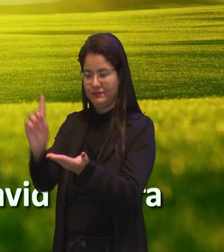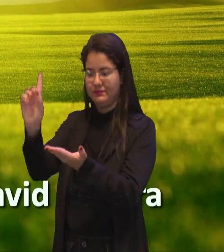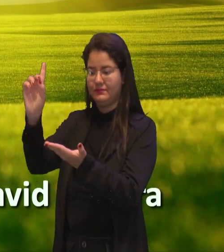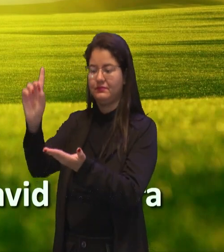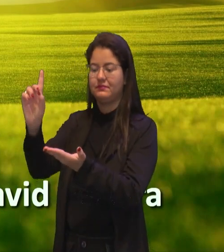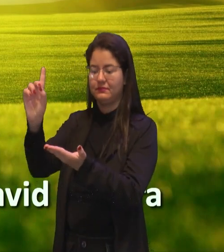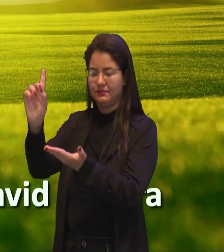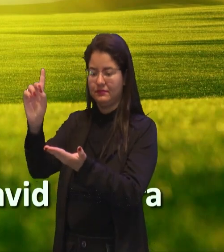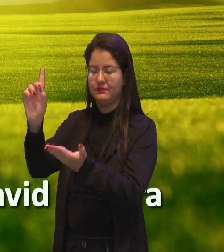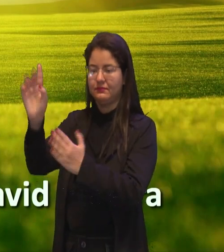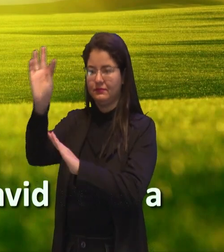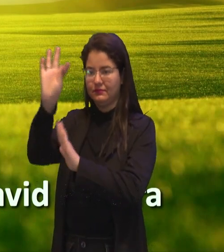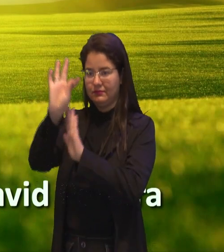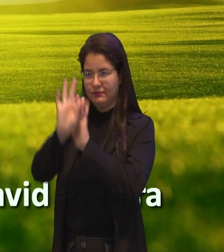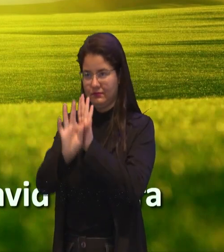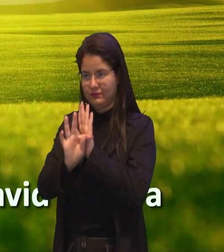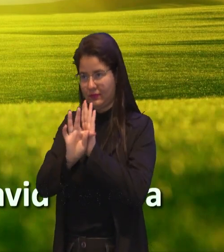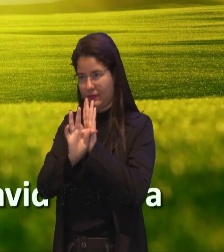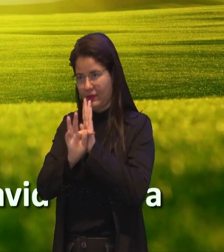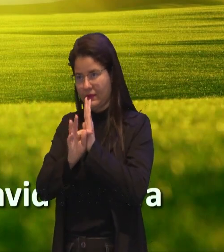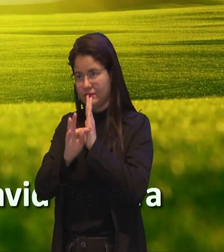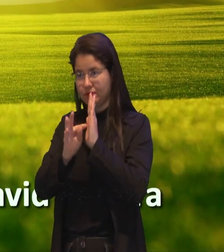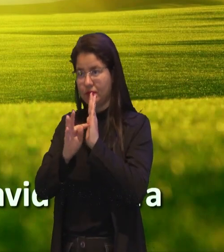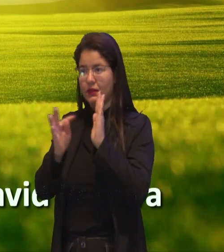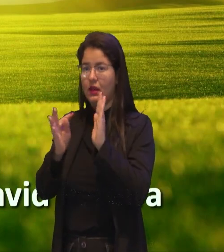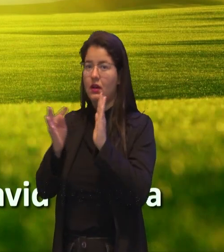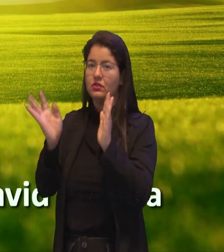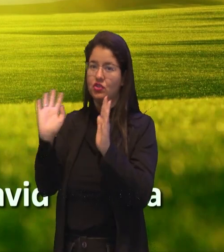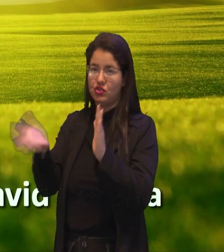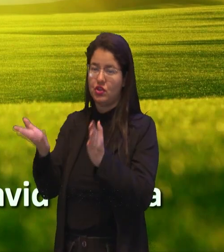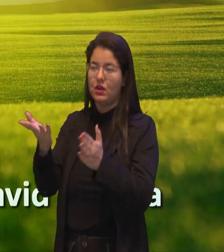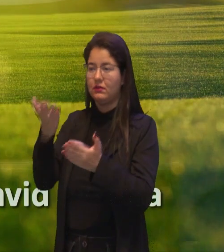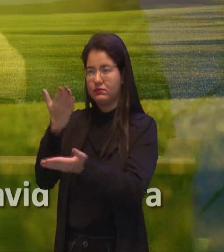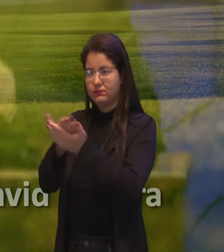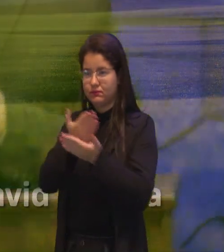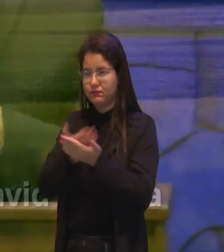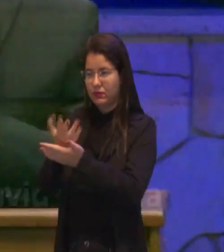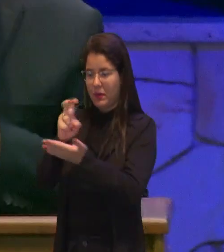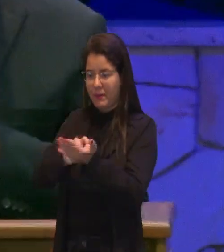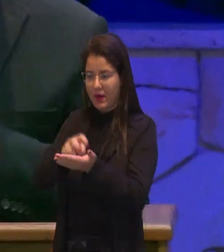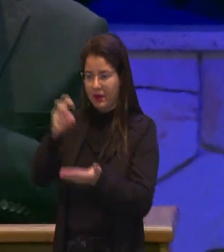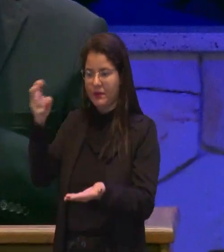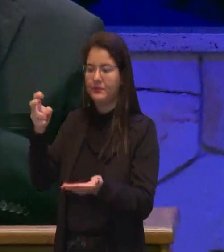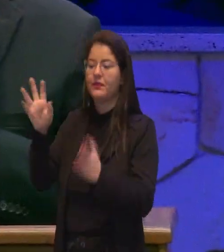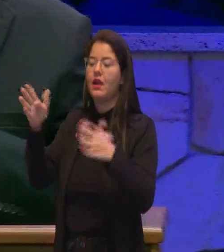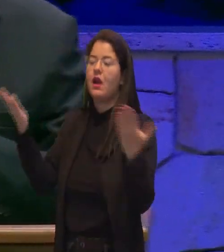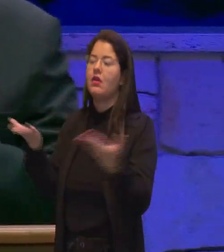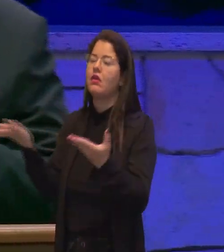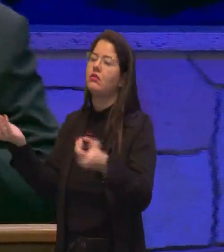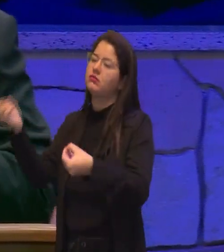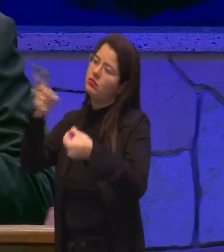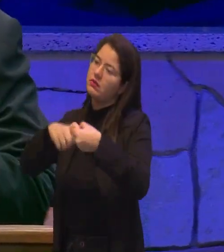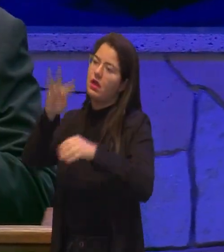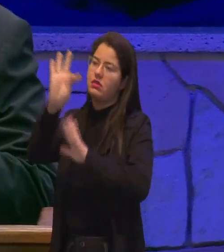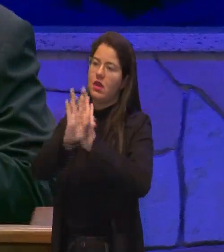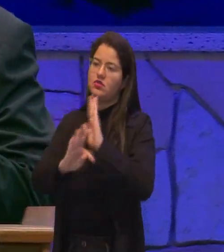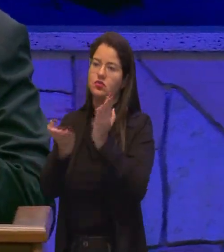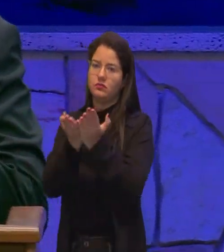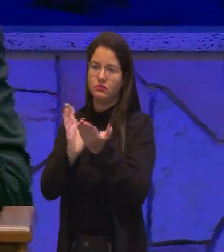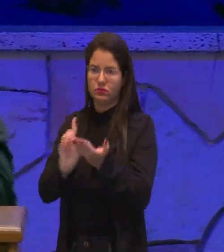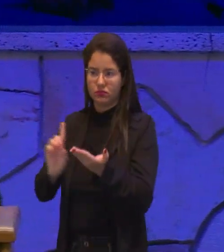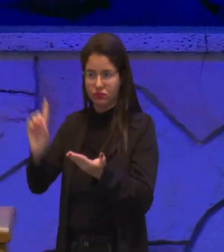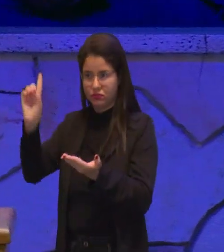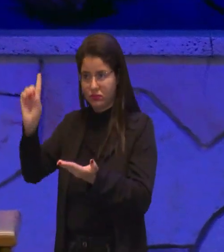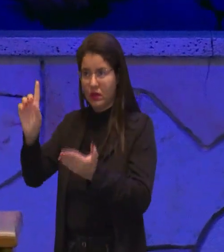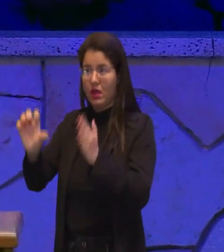Abra sua Bíblia no texto que nós meditamos pela manhã, e eu quero retornar a ele.